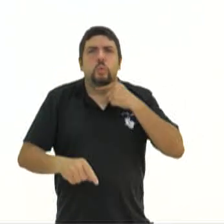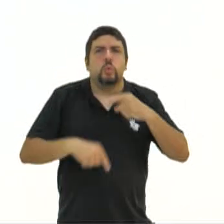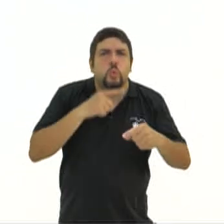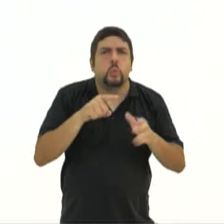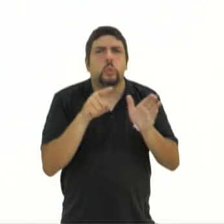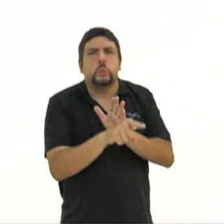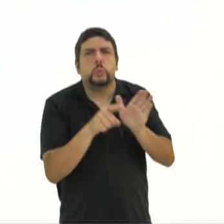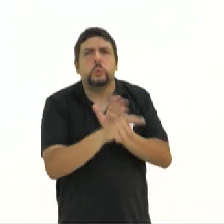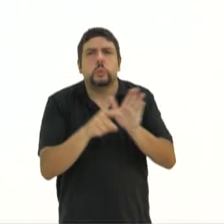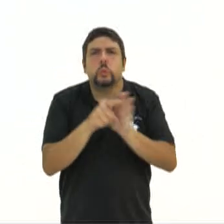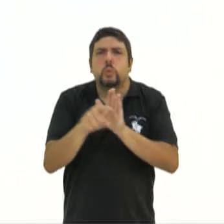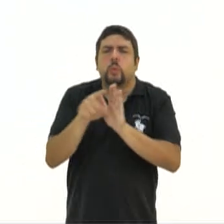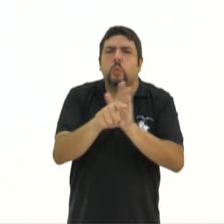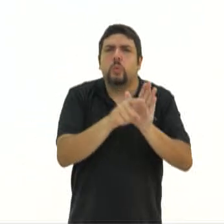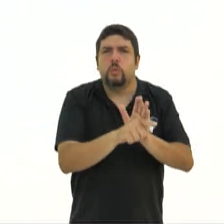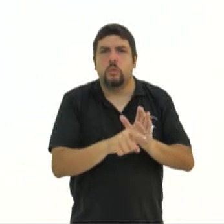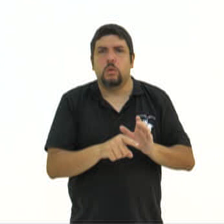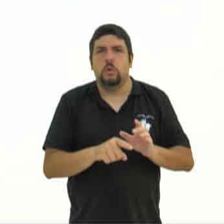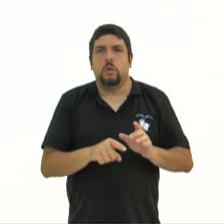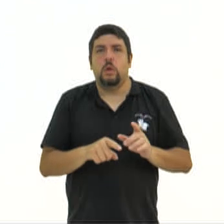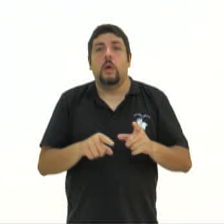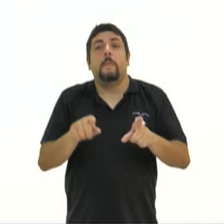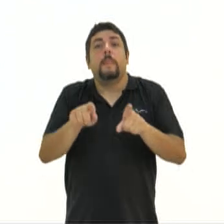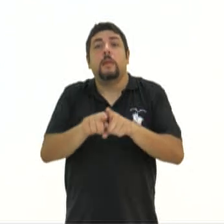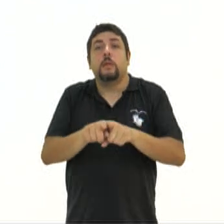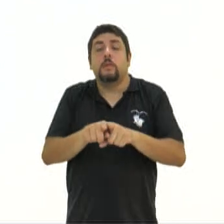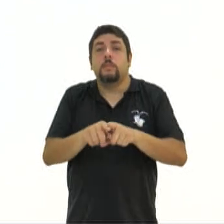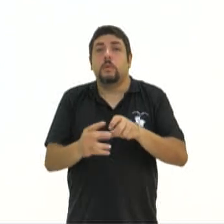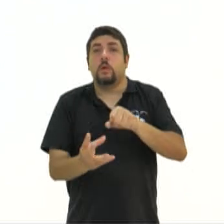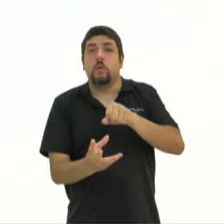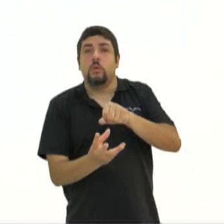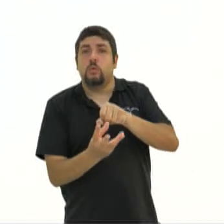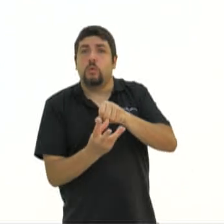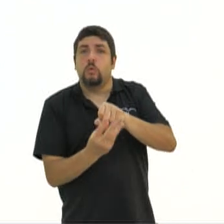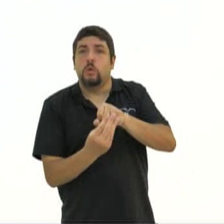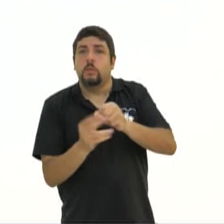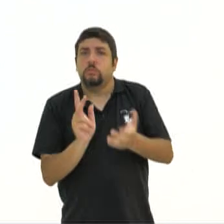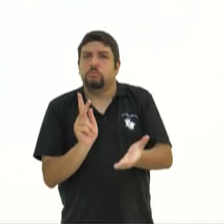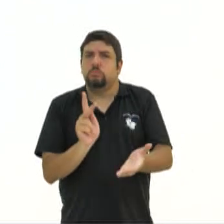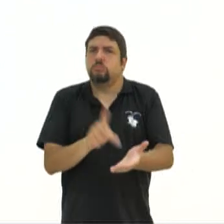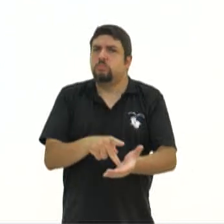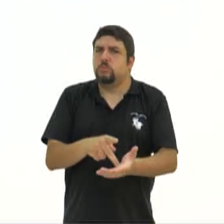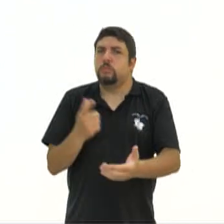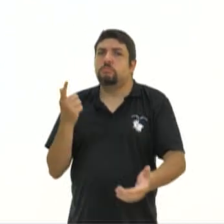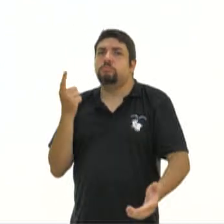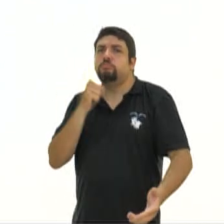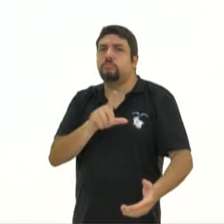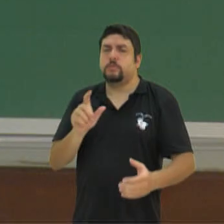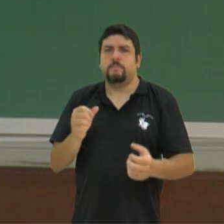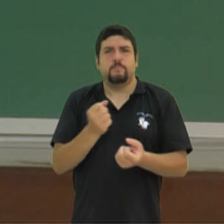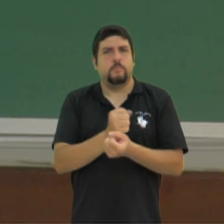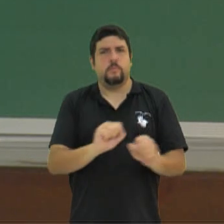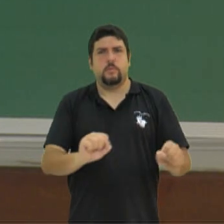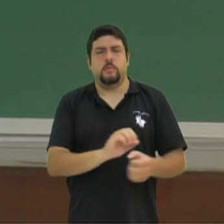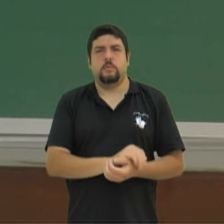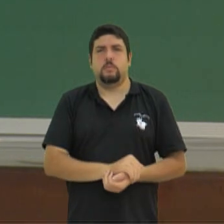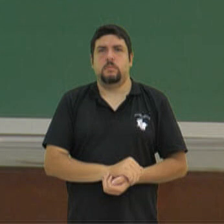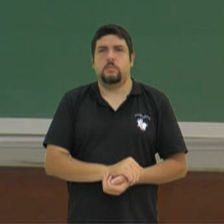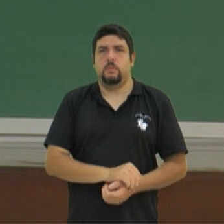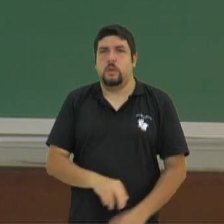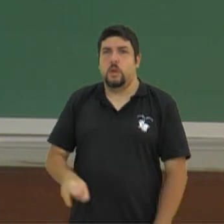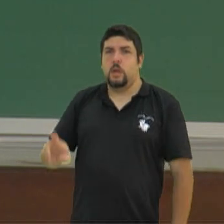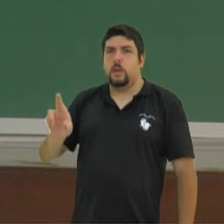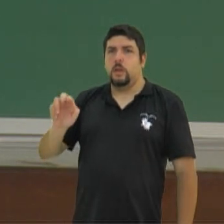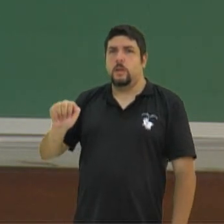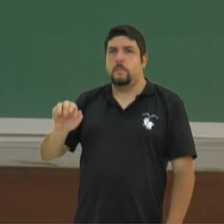posso alcançar um conhecimento seguro, uma verdade. Já o racionalismo é a corrente